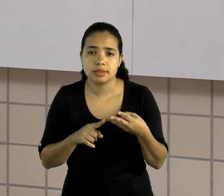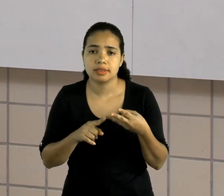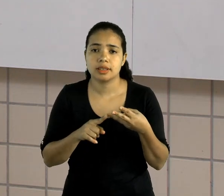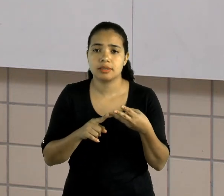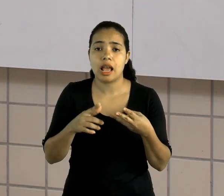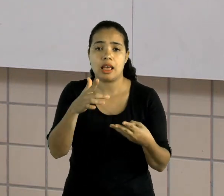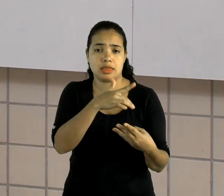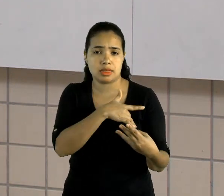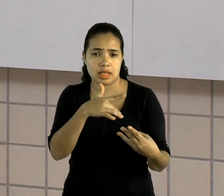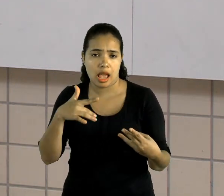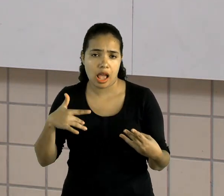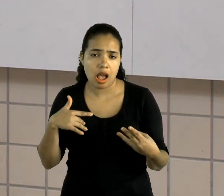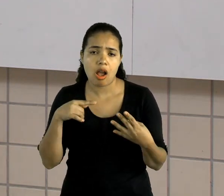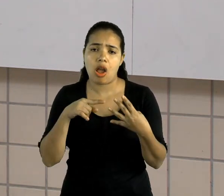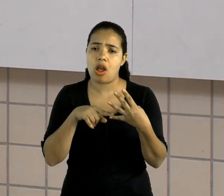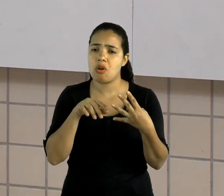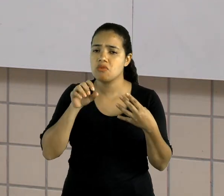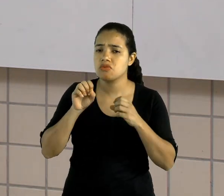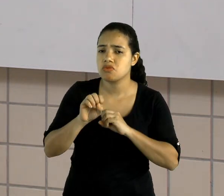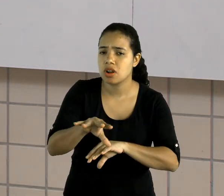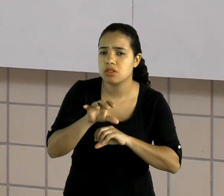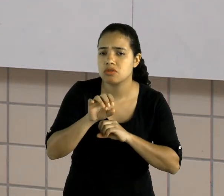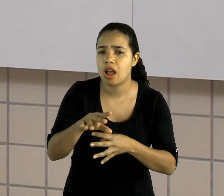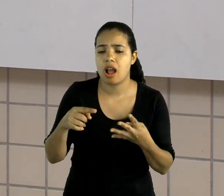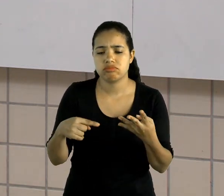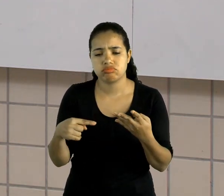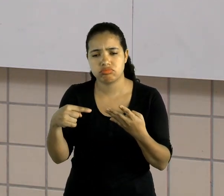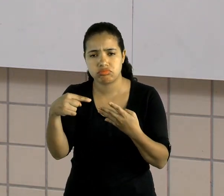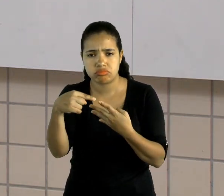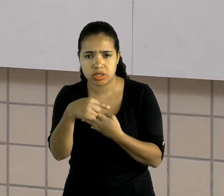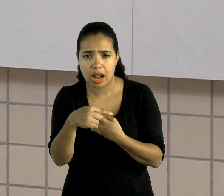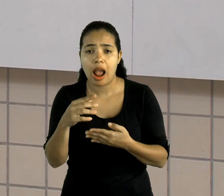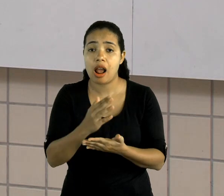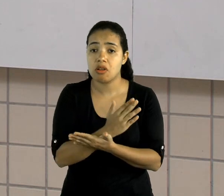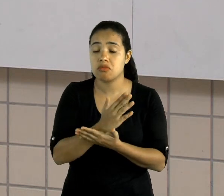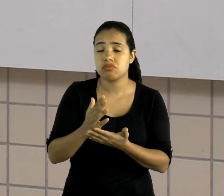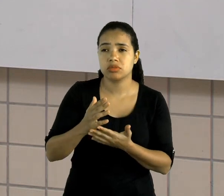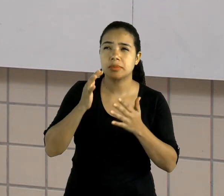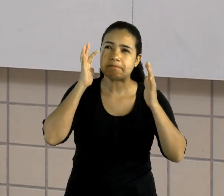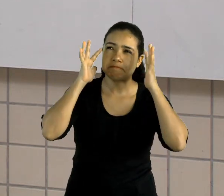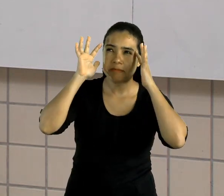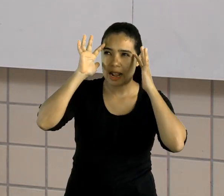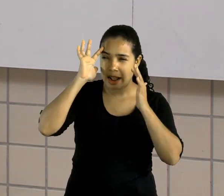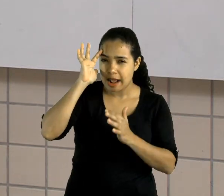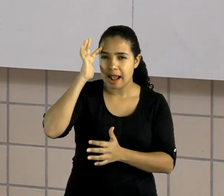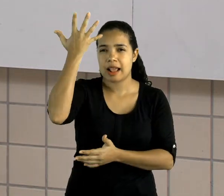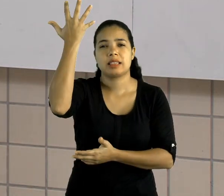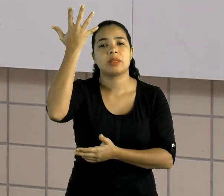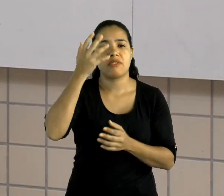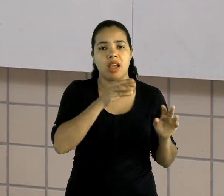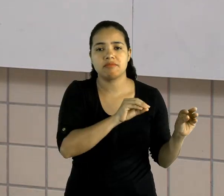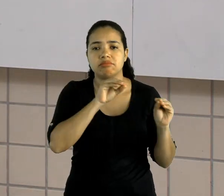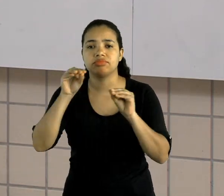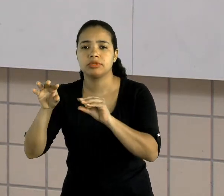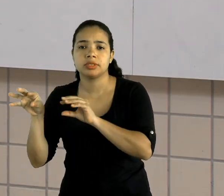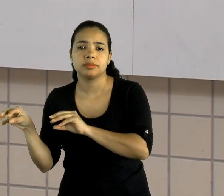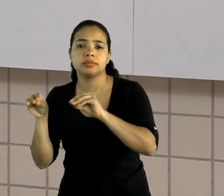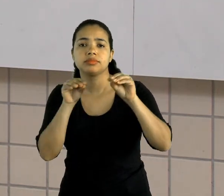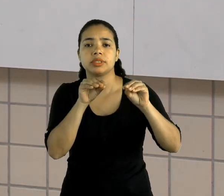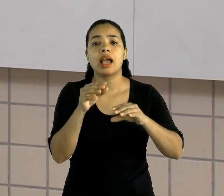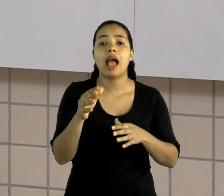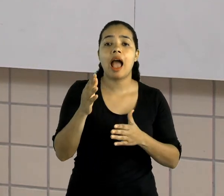de saúde e educacional. Alguns fatores levam as pessoas a migrarem e alguns países são mais ou